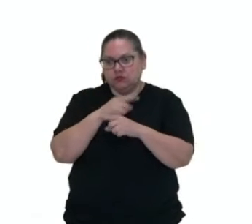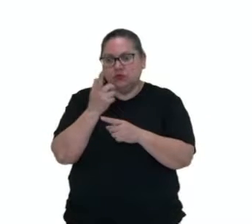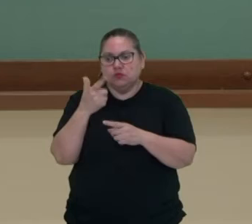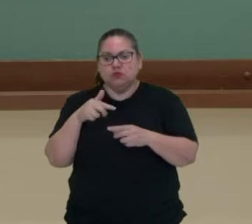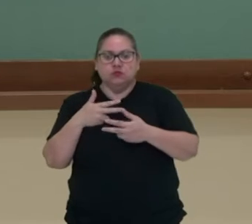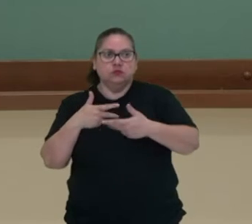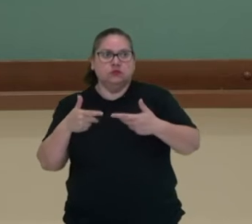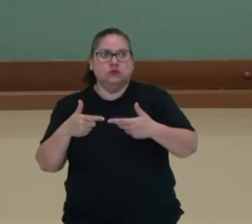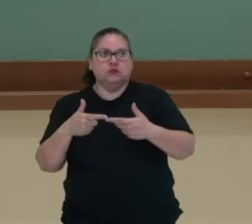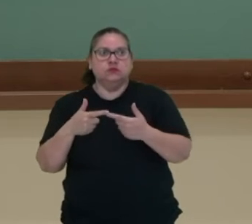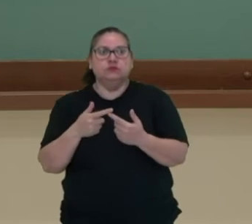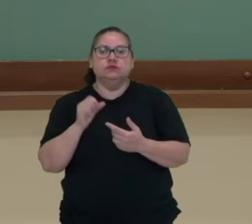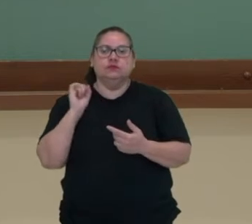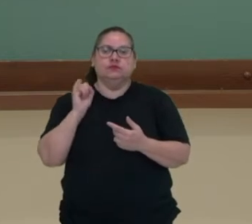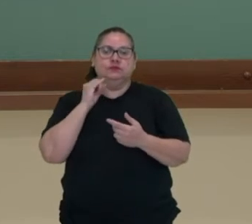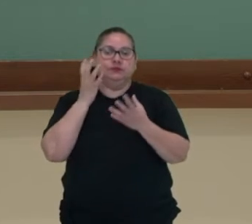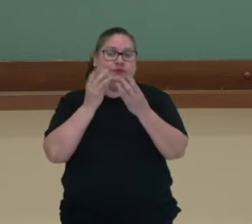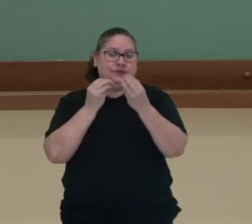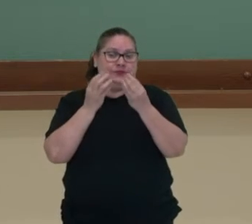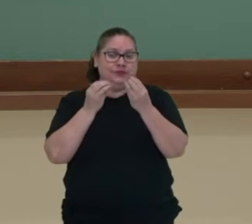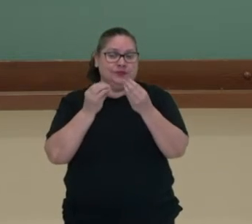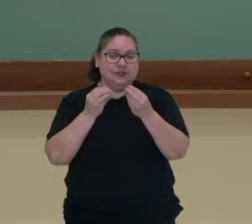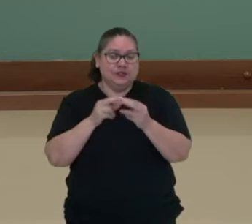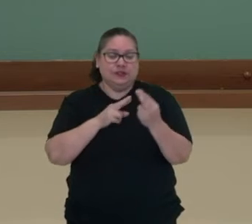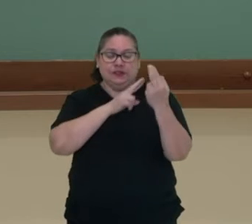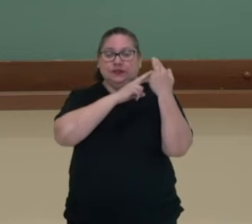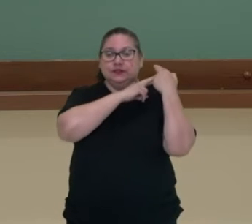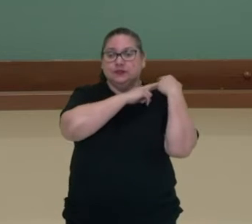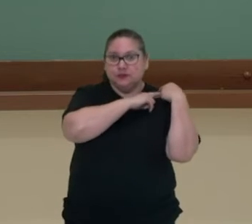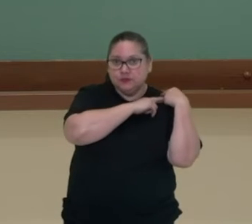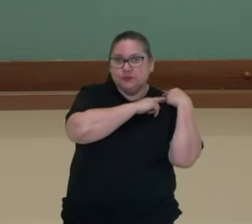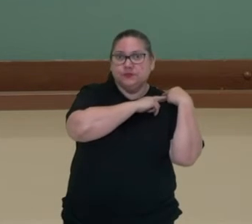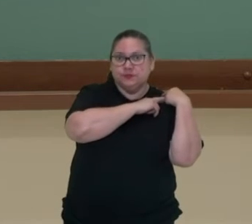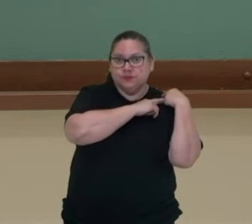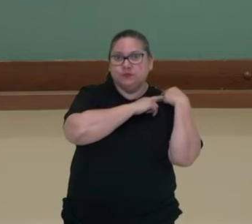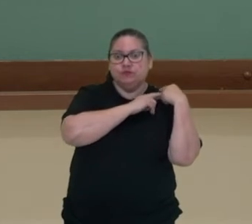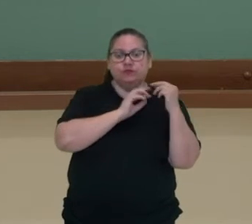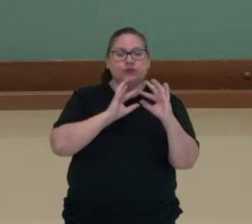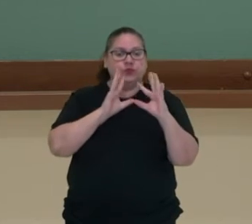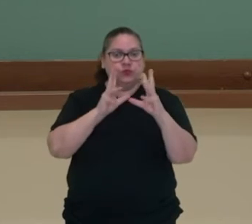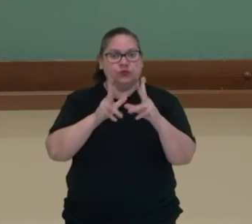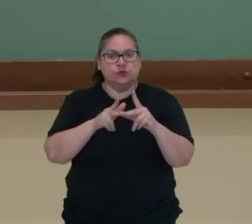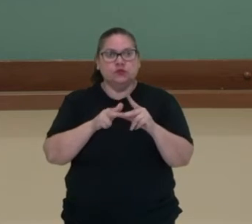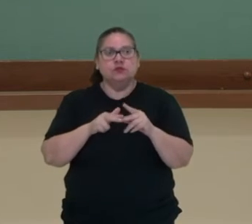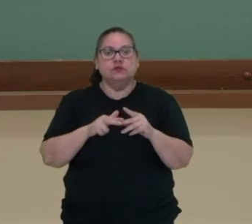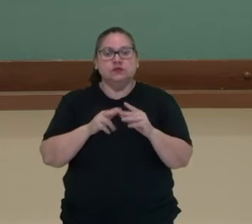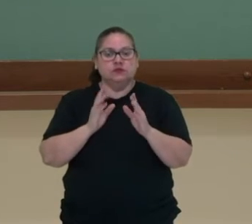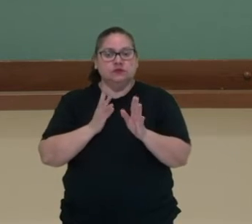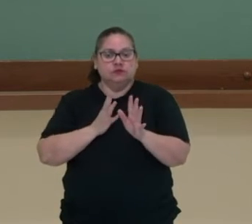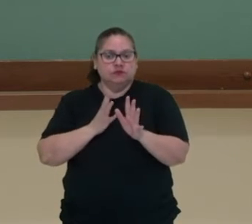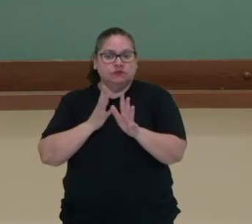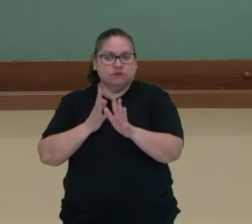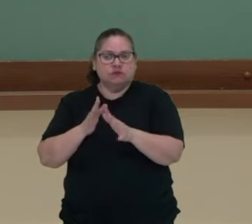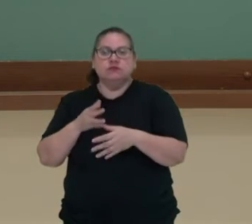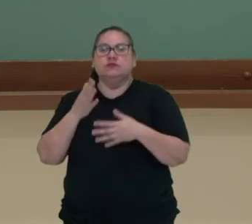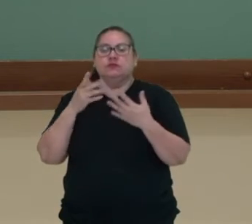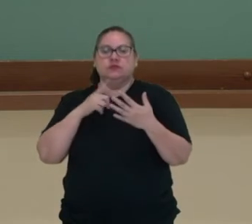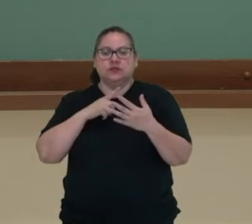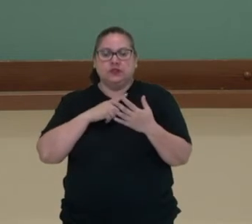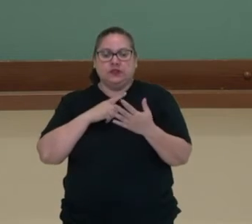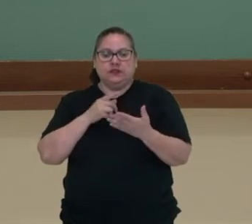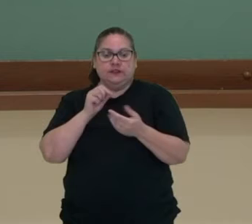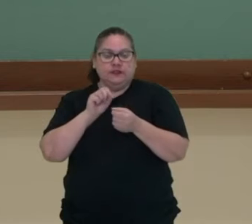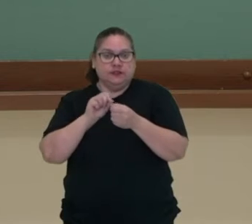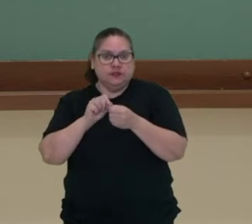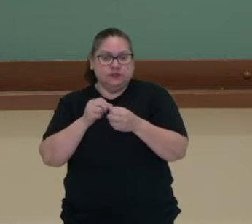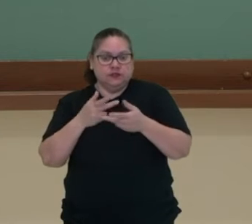ações. Bastante coisa, bastante responsabilidade, mas todos nós conseguimos atingir, né, e dar conta